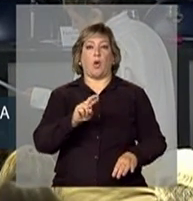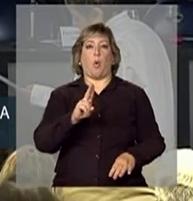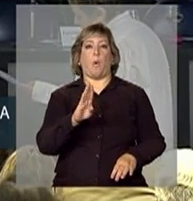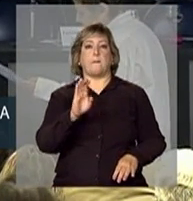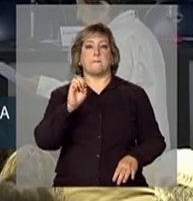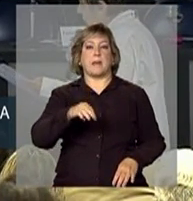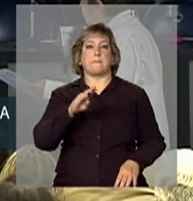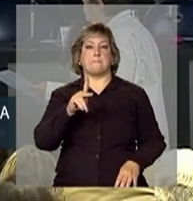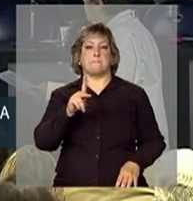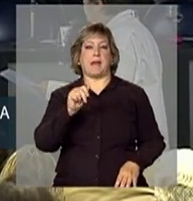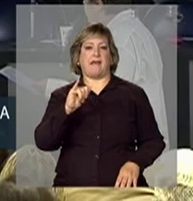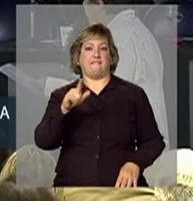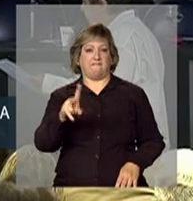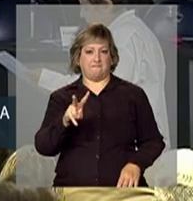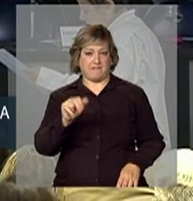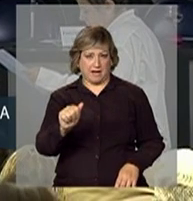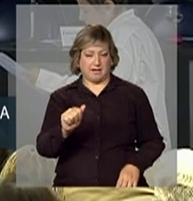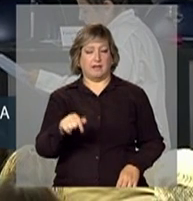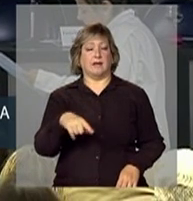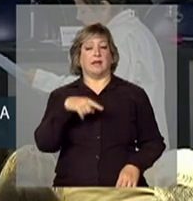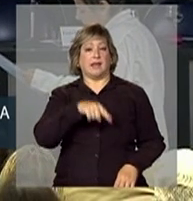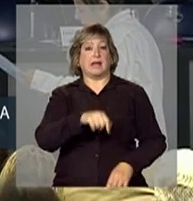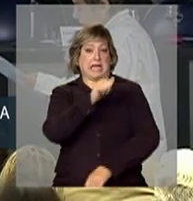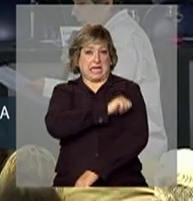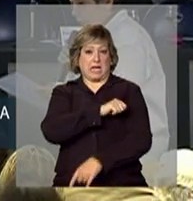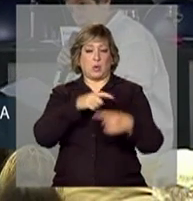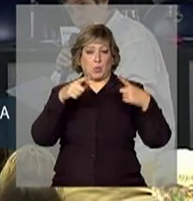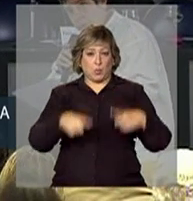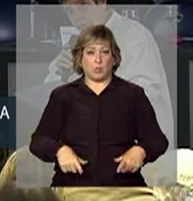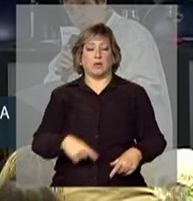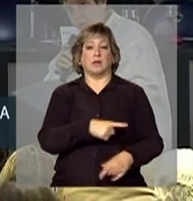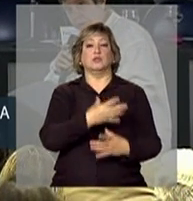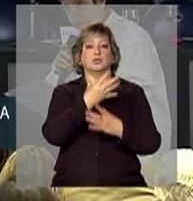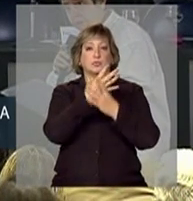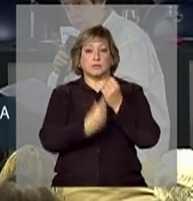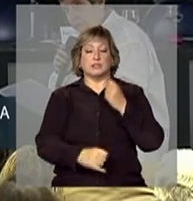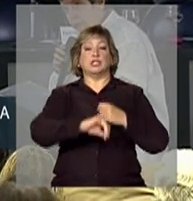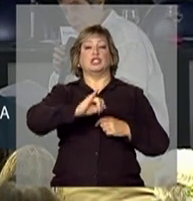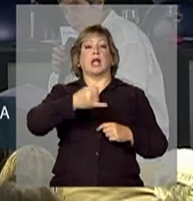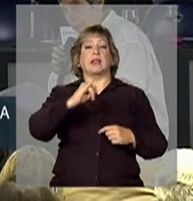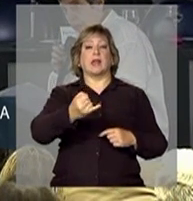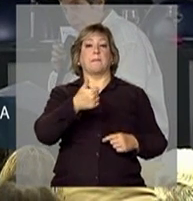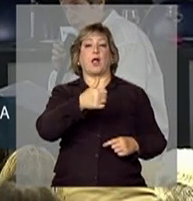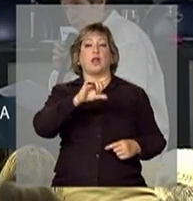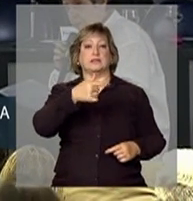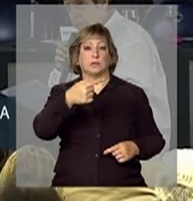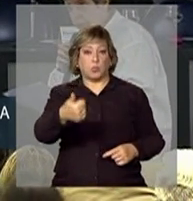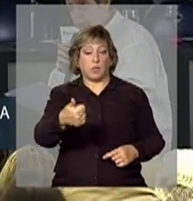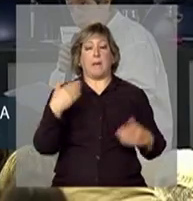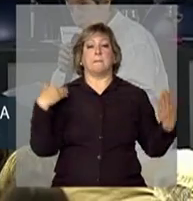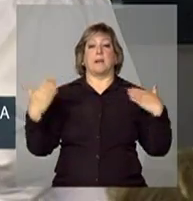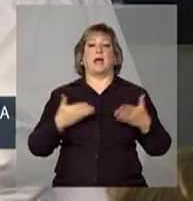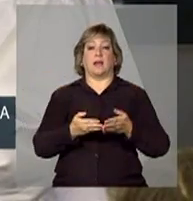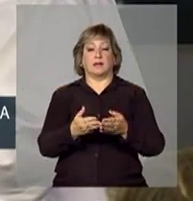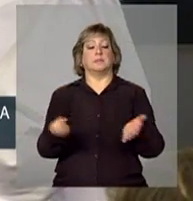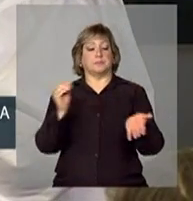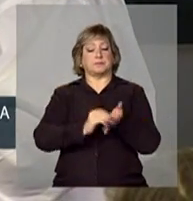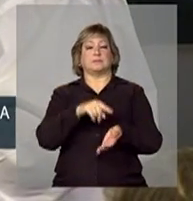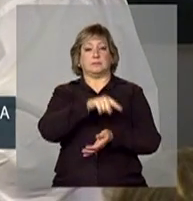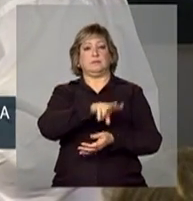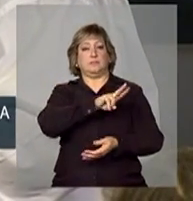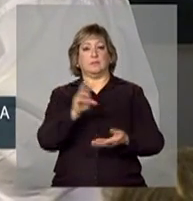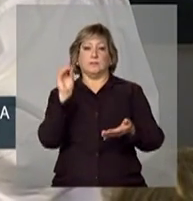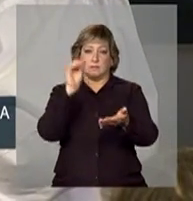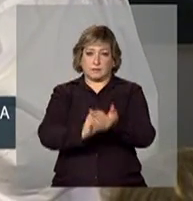Paiva desaparece no Rio de Janeiro, em janeiro de 1971. A Marinha Brasileira inclui o nome de